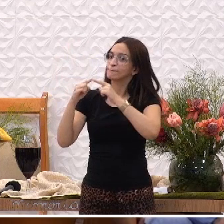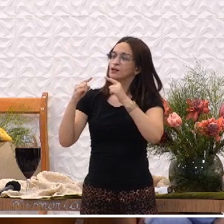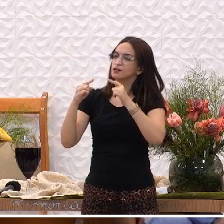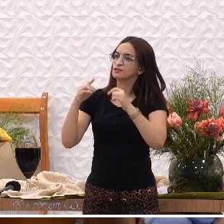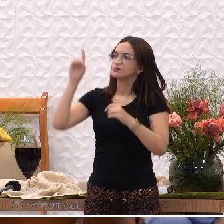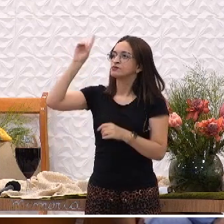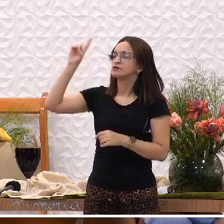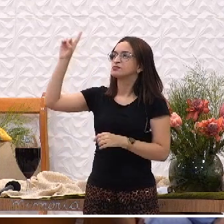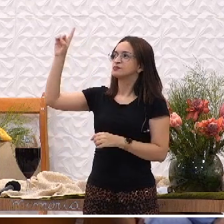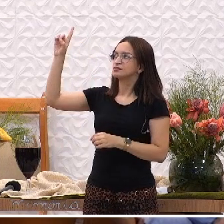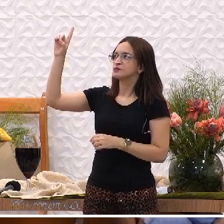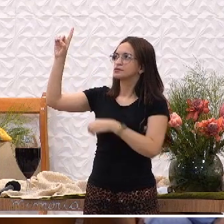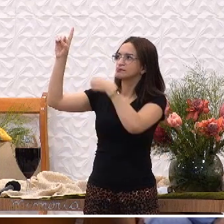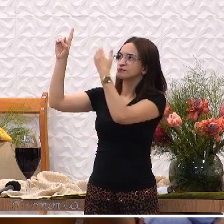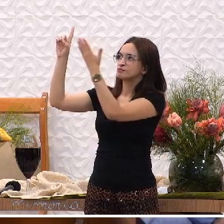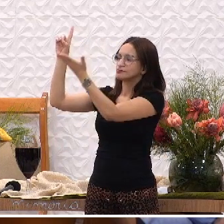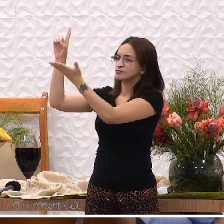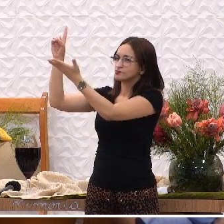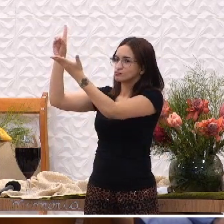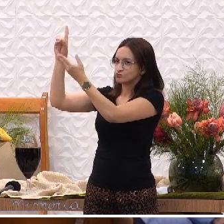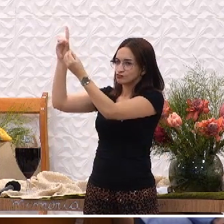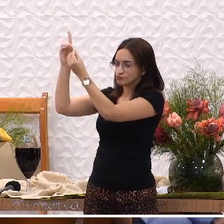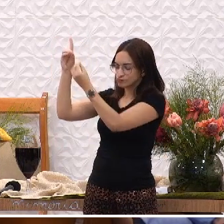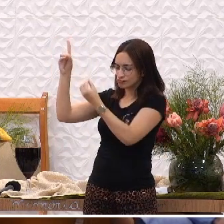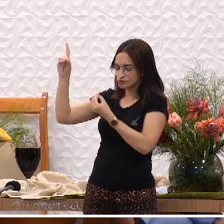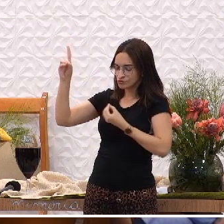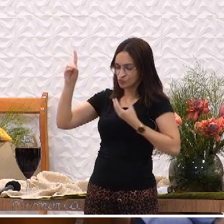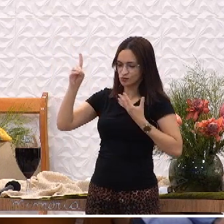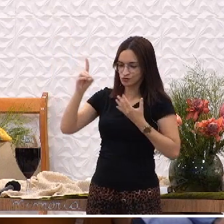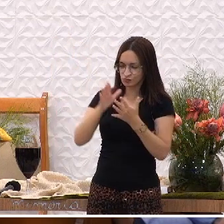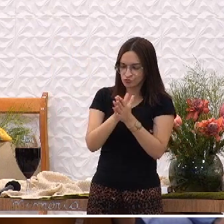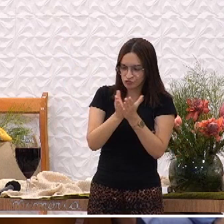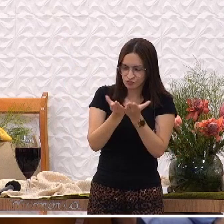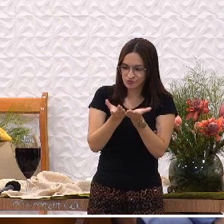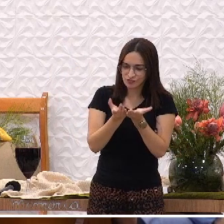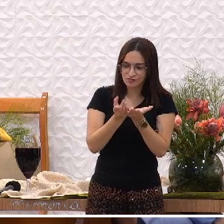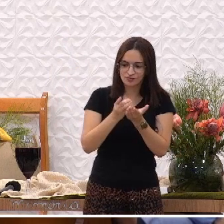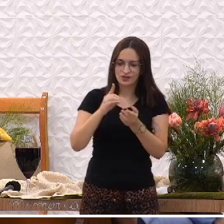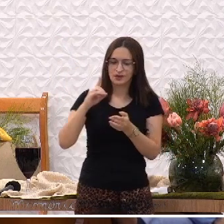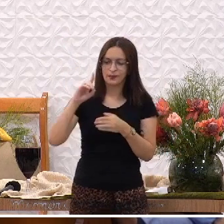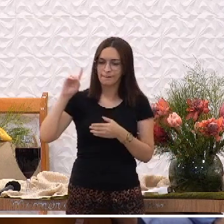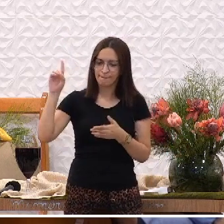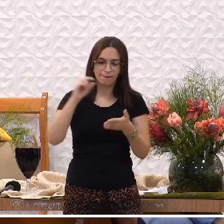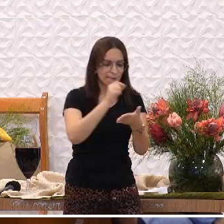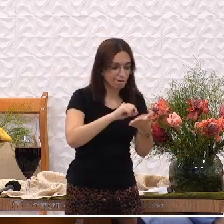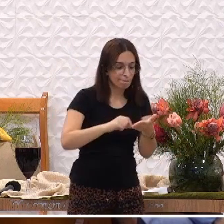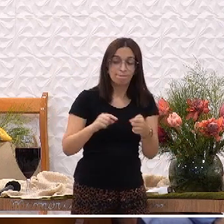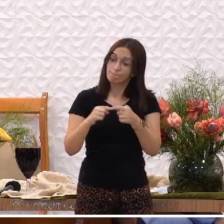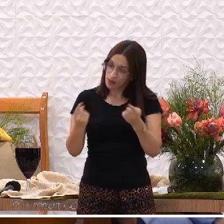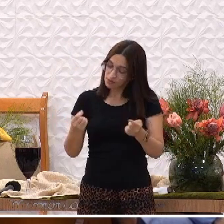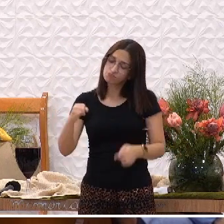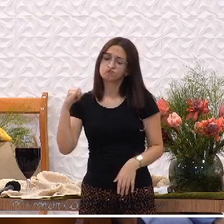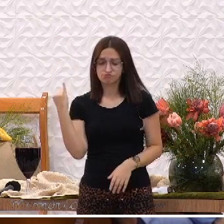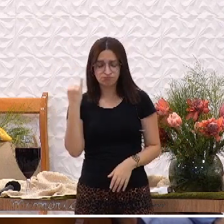Escrituras. Mas a gente entende a importância de você sistematizar e documentar, né, escrever o que